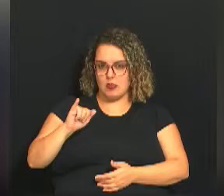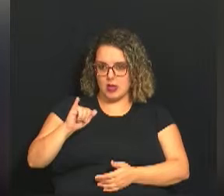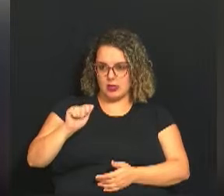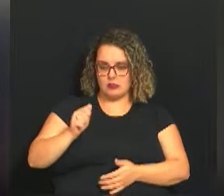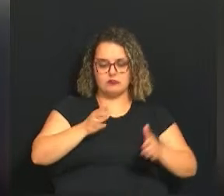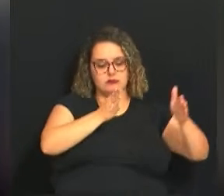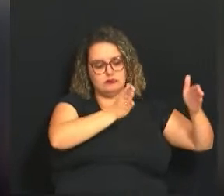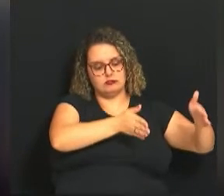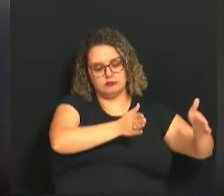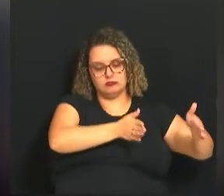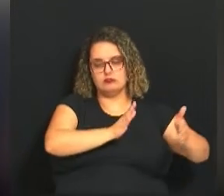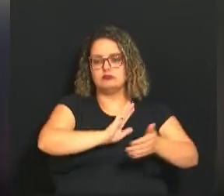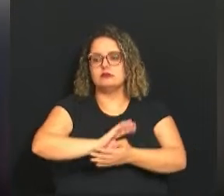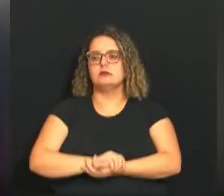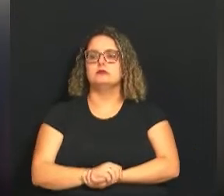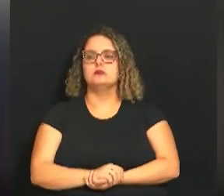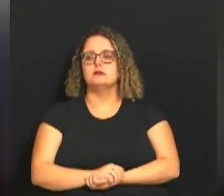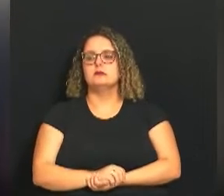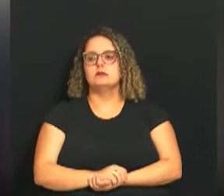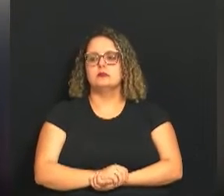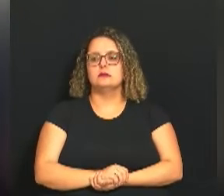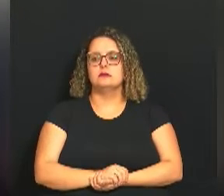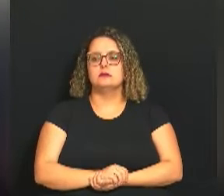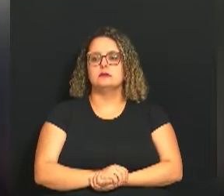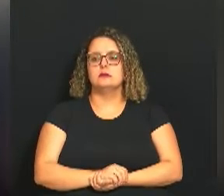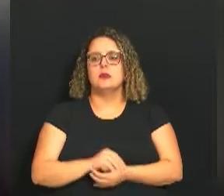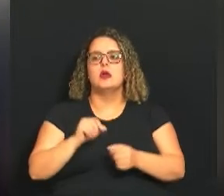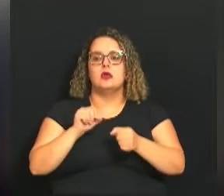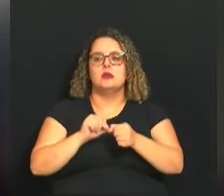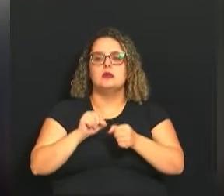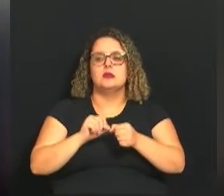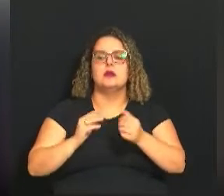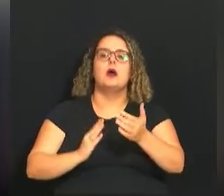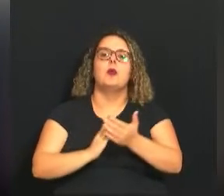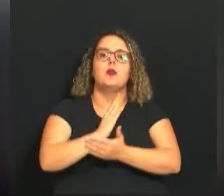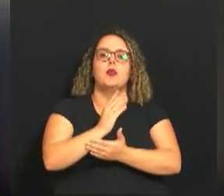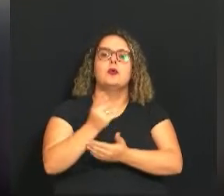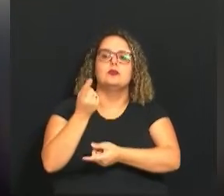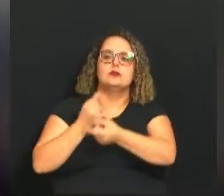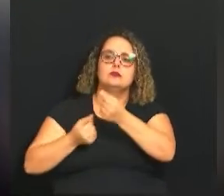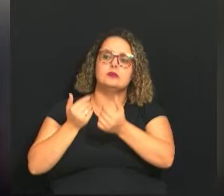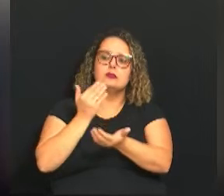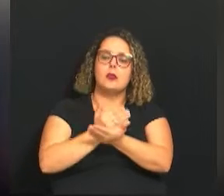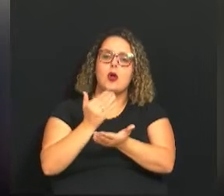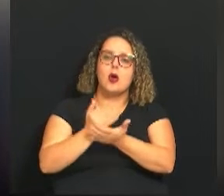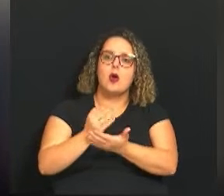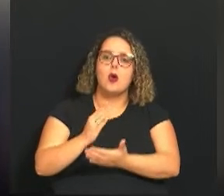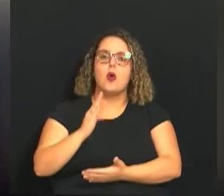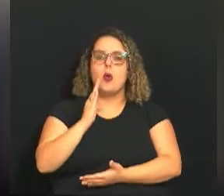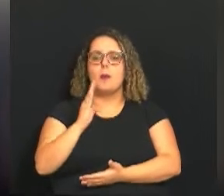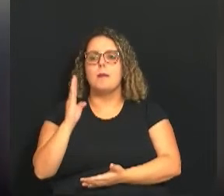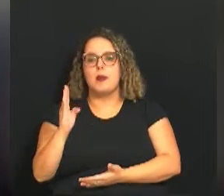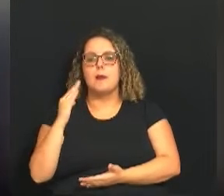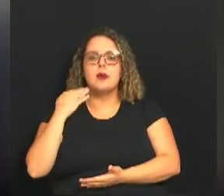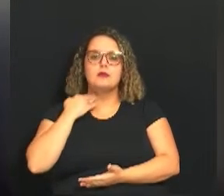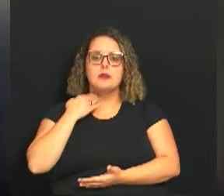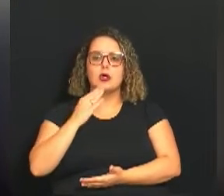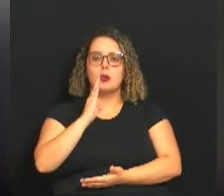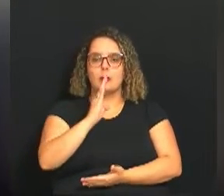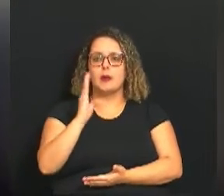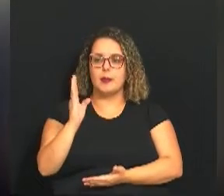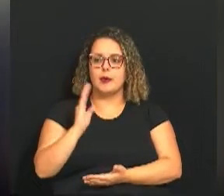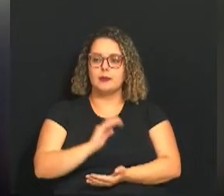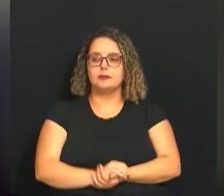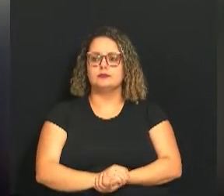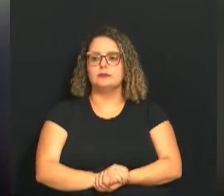Vanderlei de Almeida, que inclusive aprovamos um empréstimo junto ao Banco do Brasil, que tão logo essa verba fique